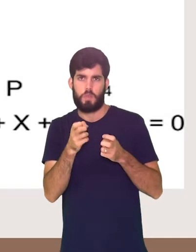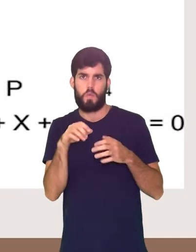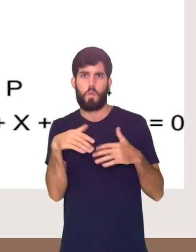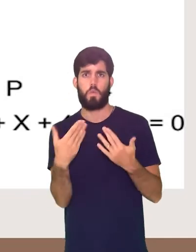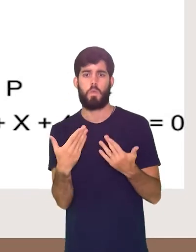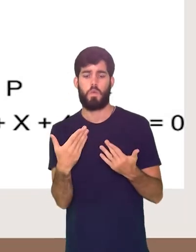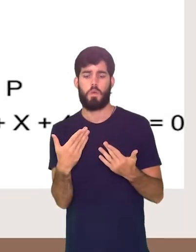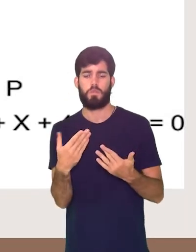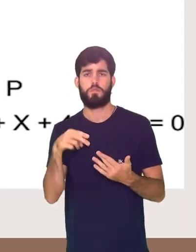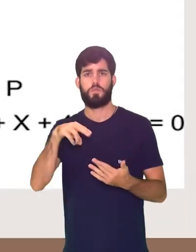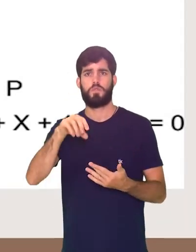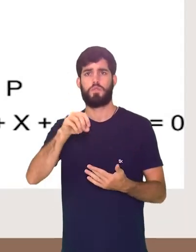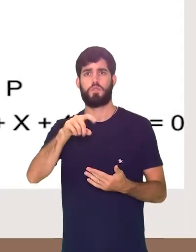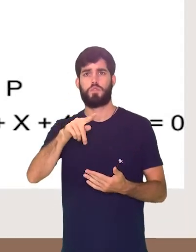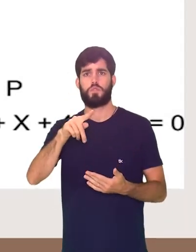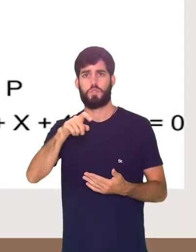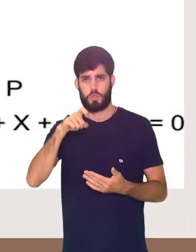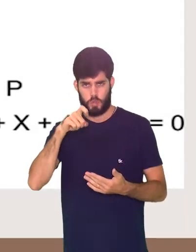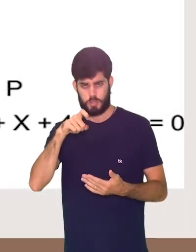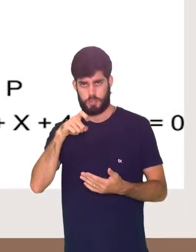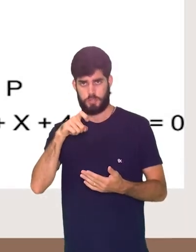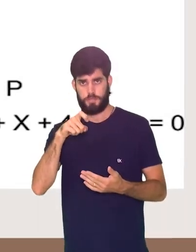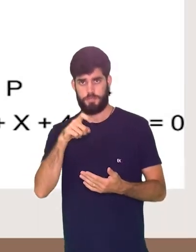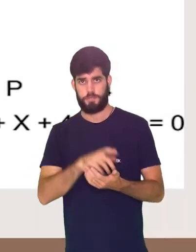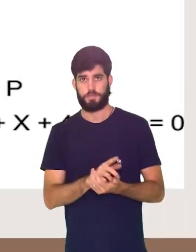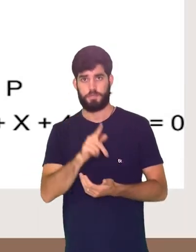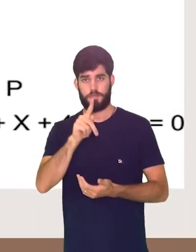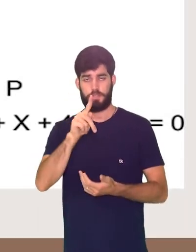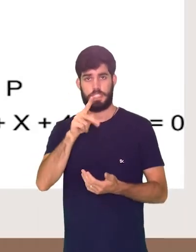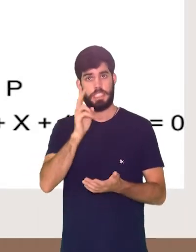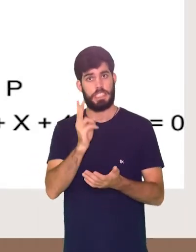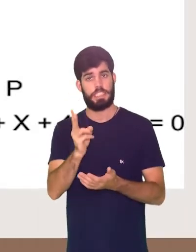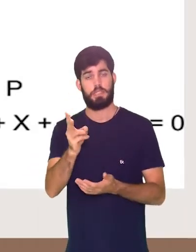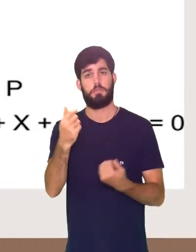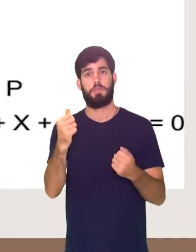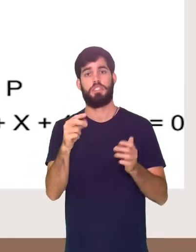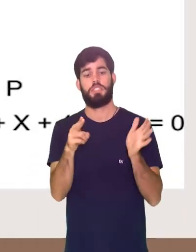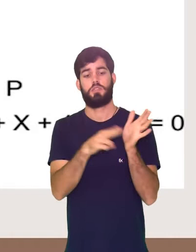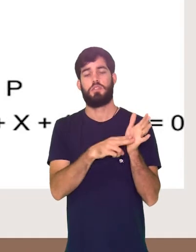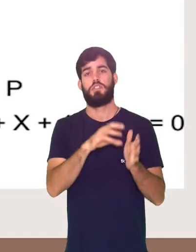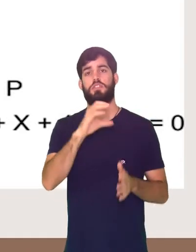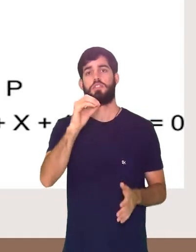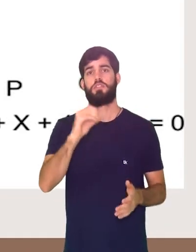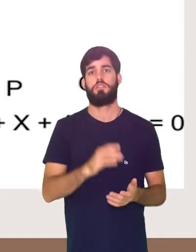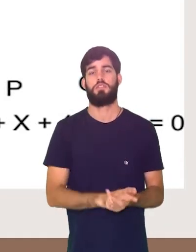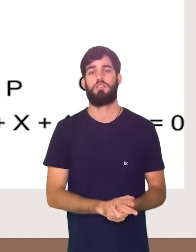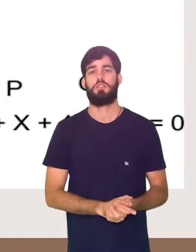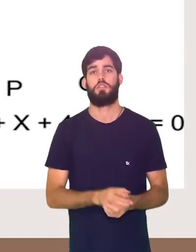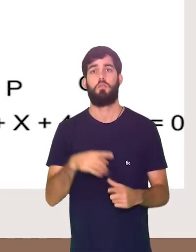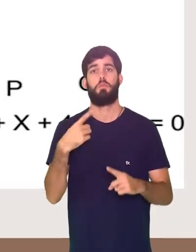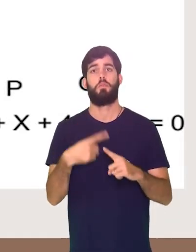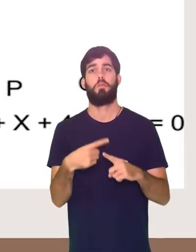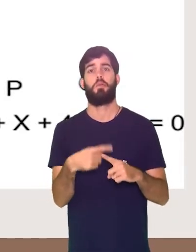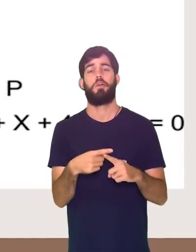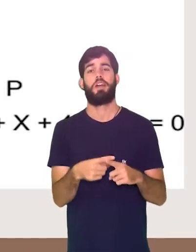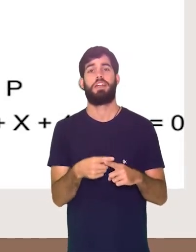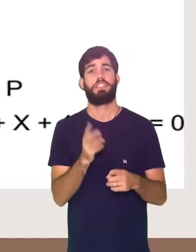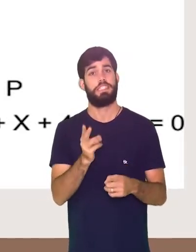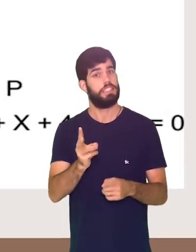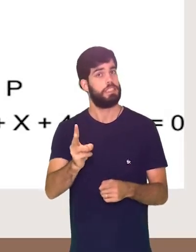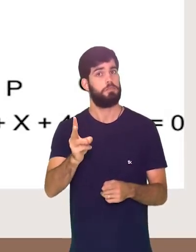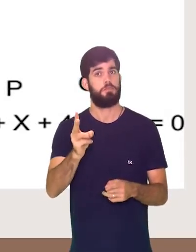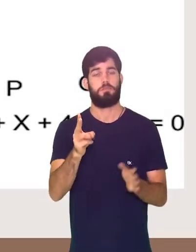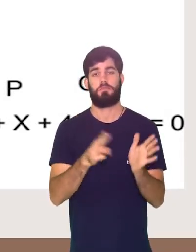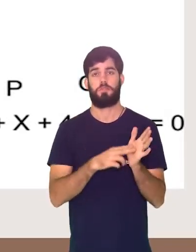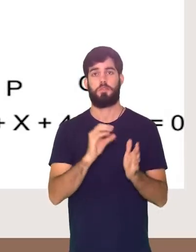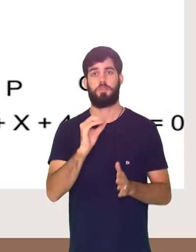do fósforo. Lembrando que a gente iguala a 0, porque a molécula ela é neutra. Então, o